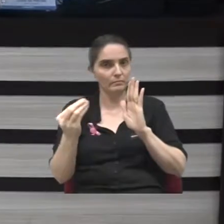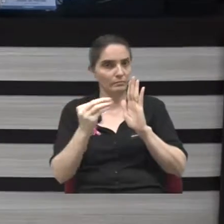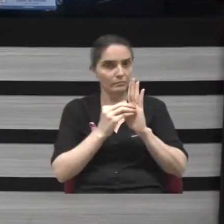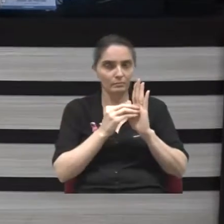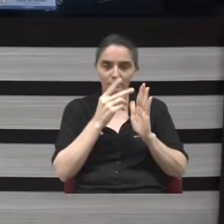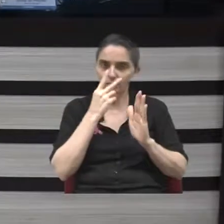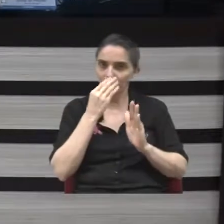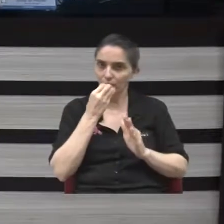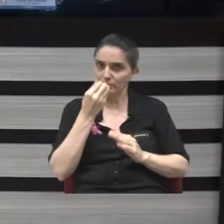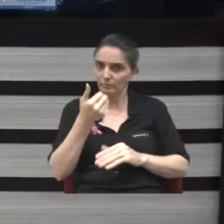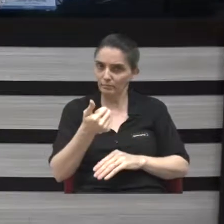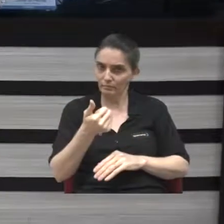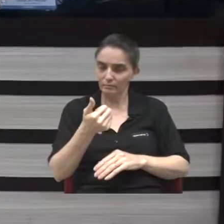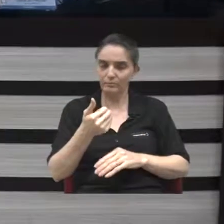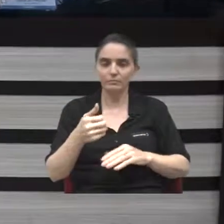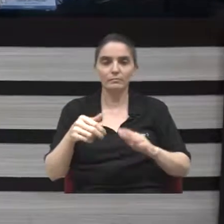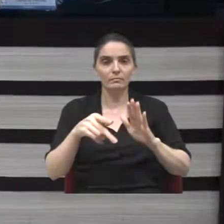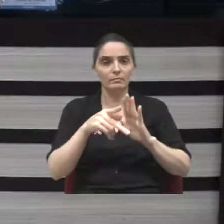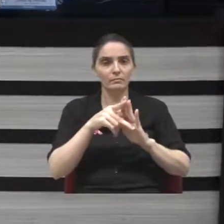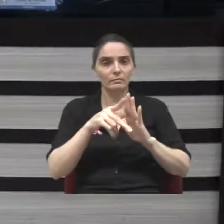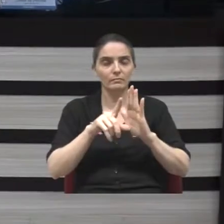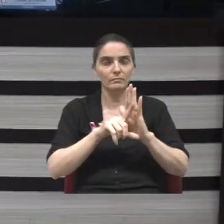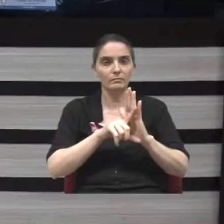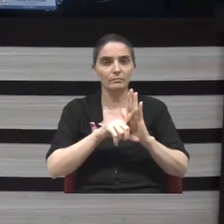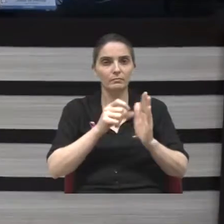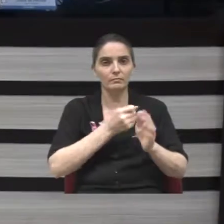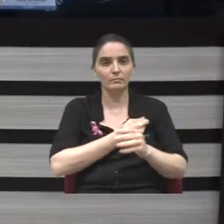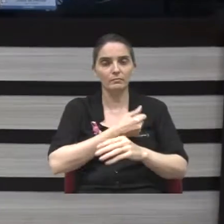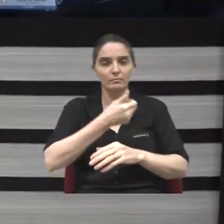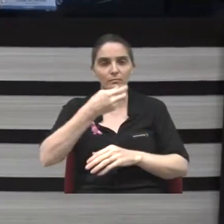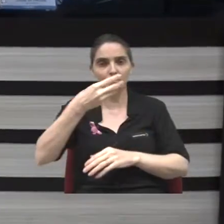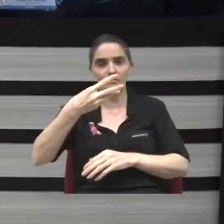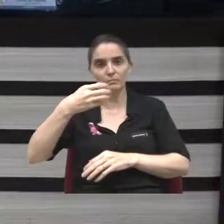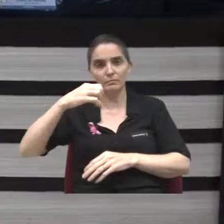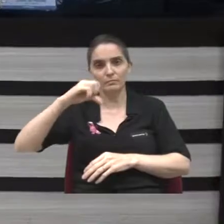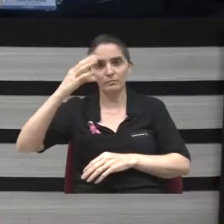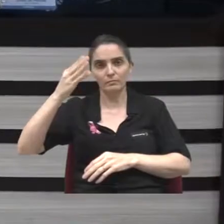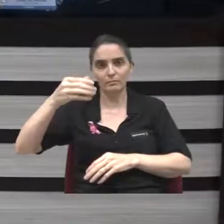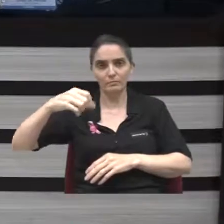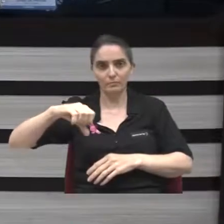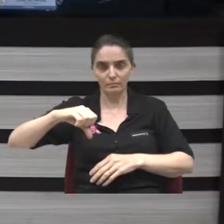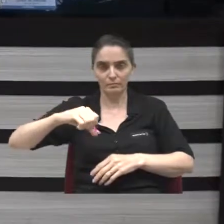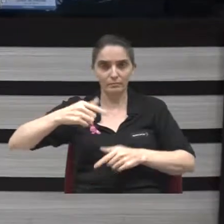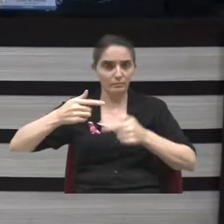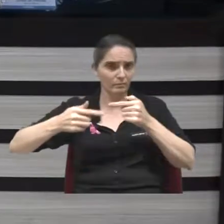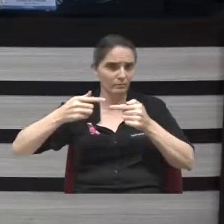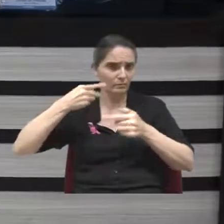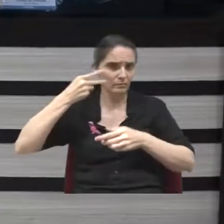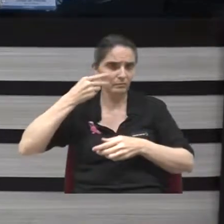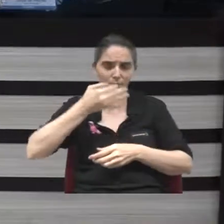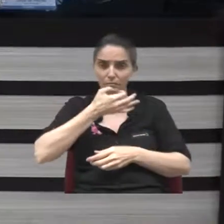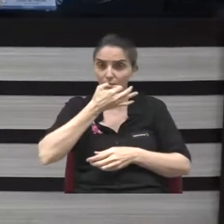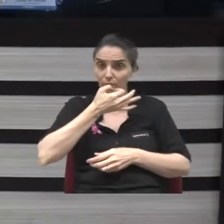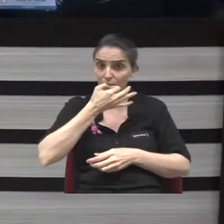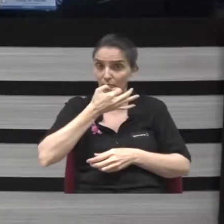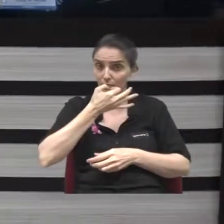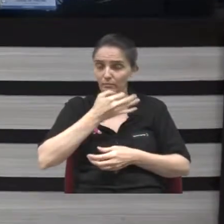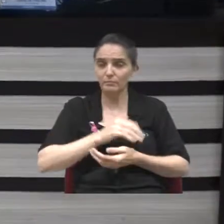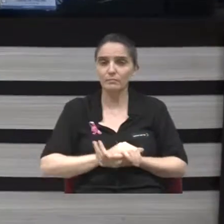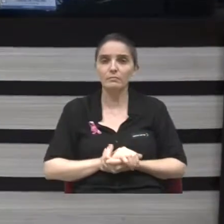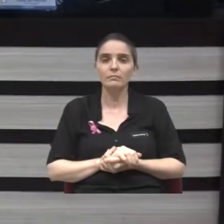é favorável. O projeto de lei 39/19 está em discussão. Algum vereador deseja discutir o